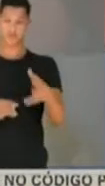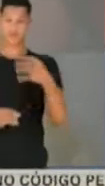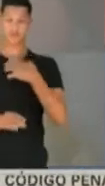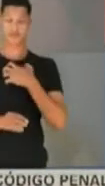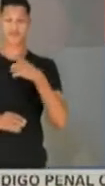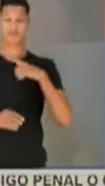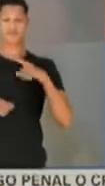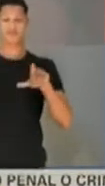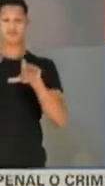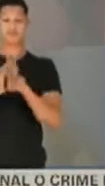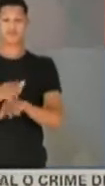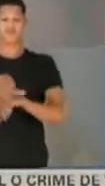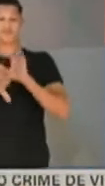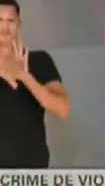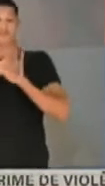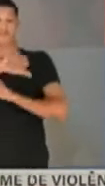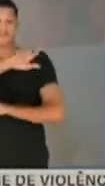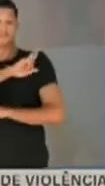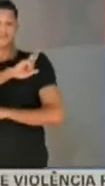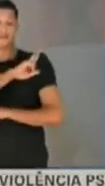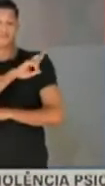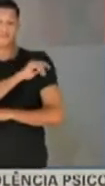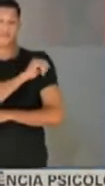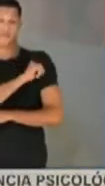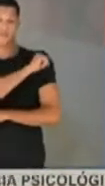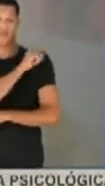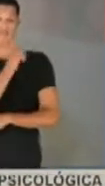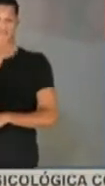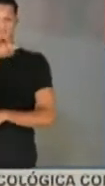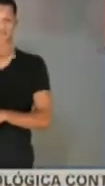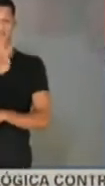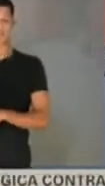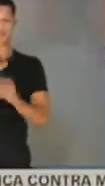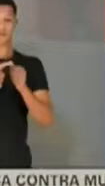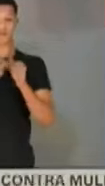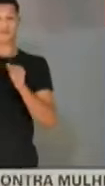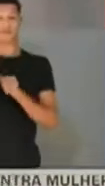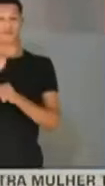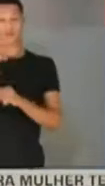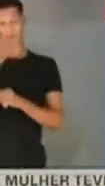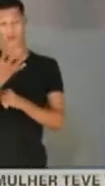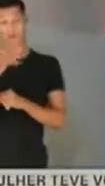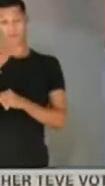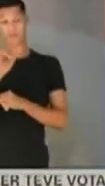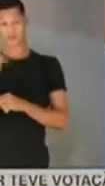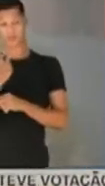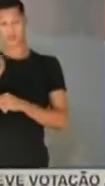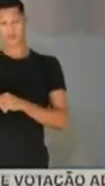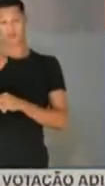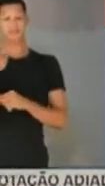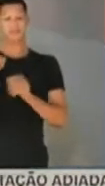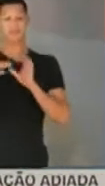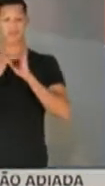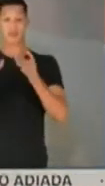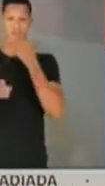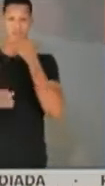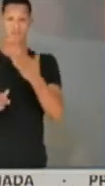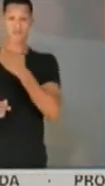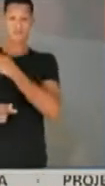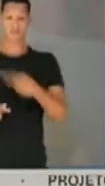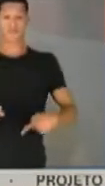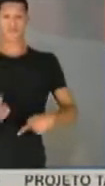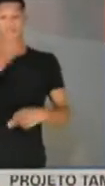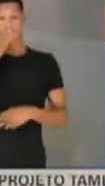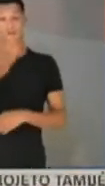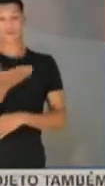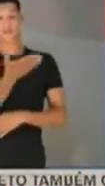Lei de Crimes de Responsabilidade, e 10 de abril de 1950, no seu artigo 4, inciso 2º. Dentro do exposto, senhor presidente, solicito a vossa